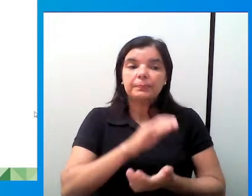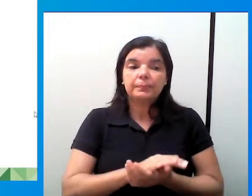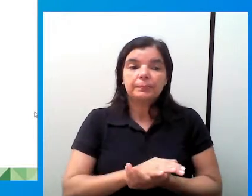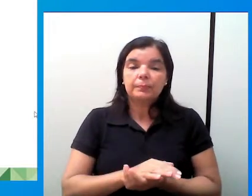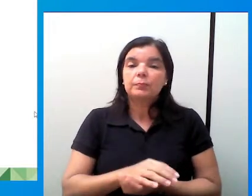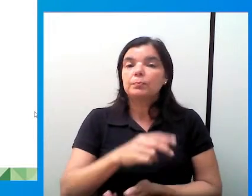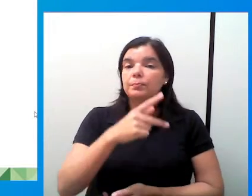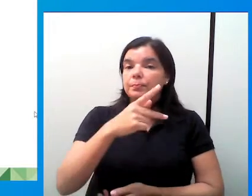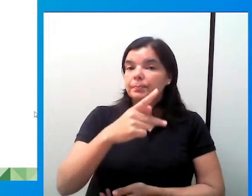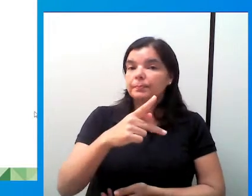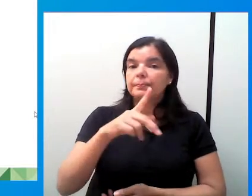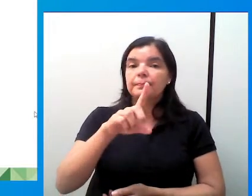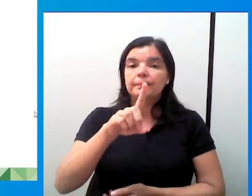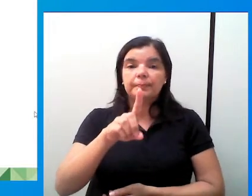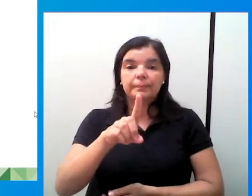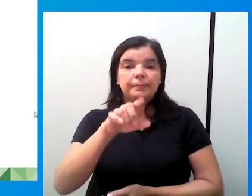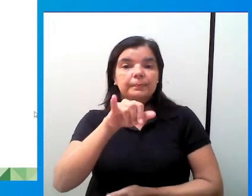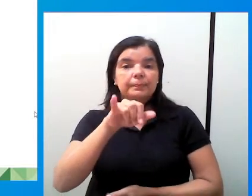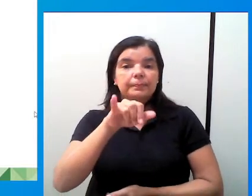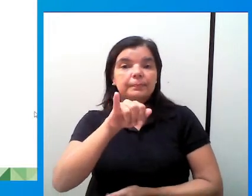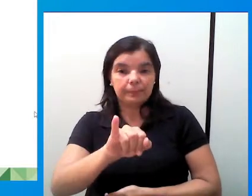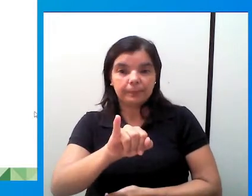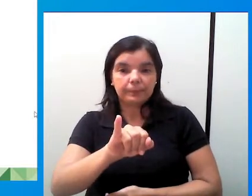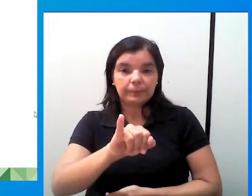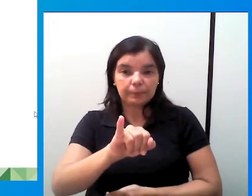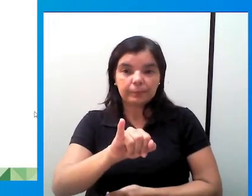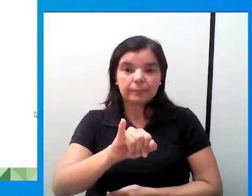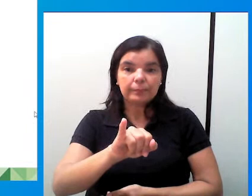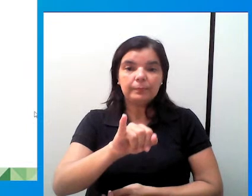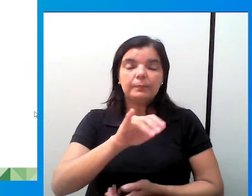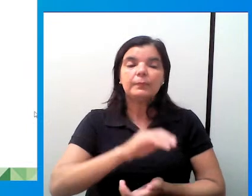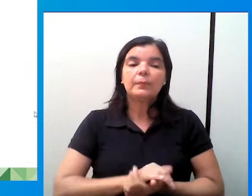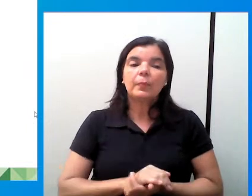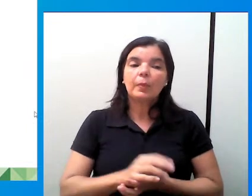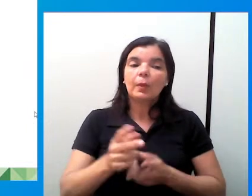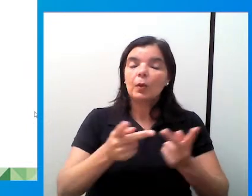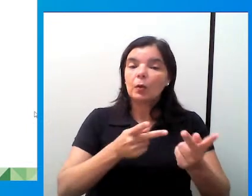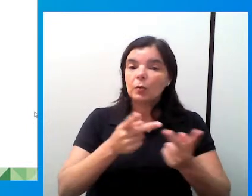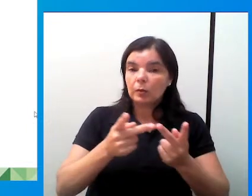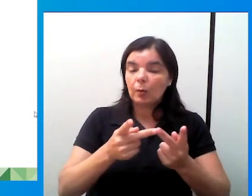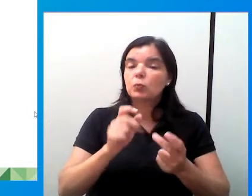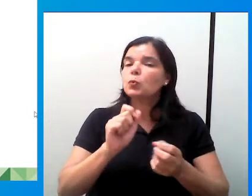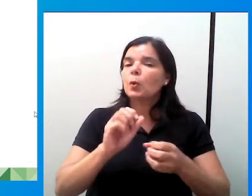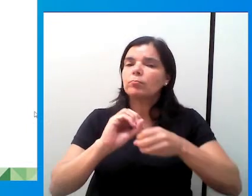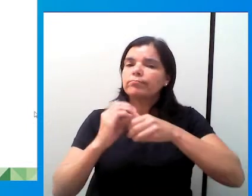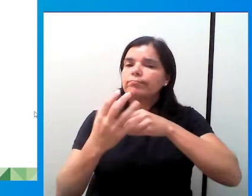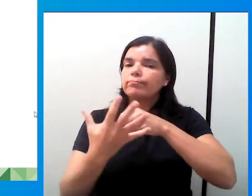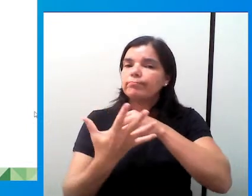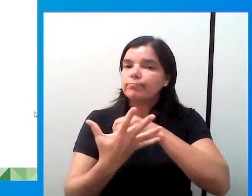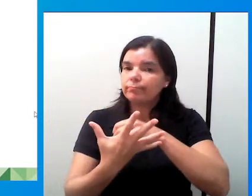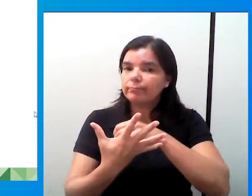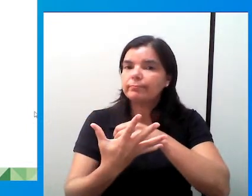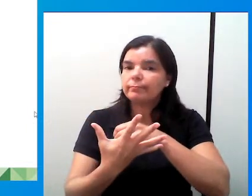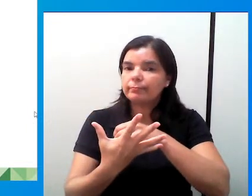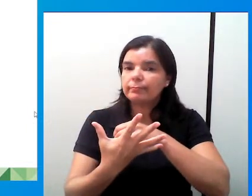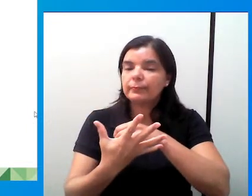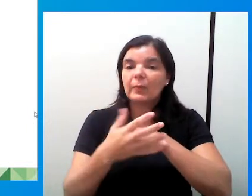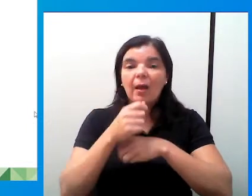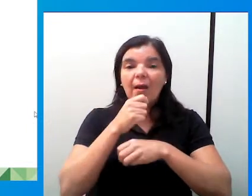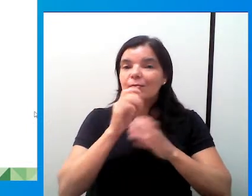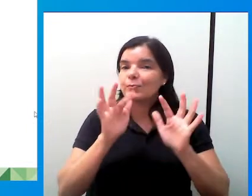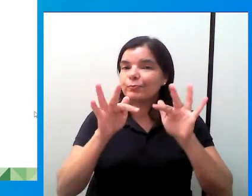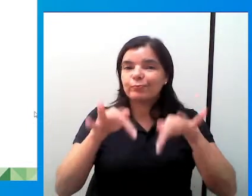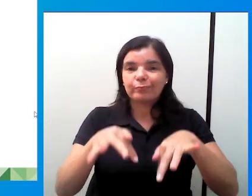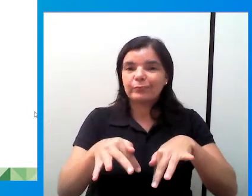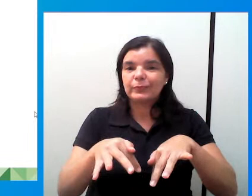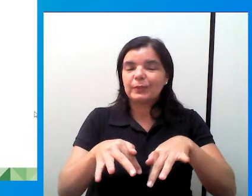novo PDI. Isso impactou na execução do plano. Nós tivemos uma pandemia, ou seja, nós ainda não concluímos o